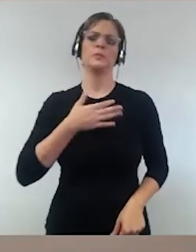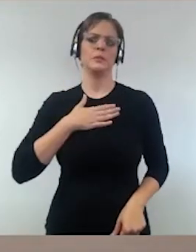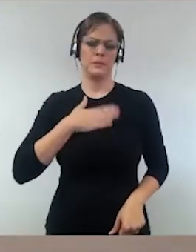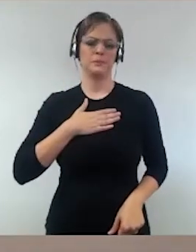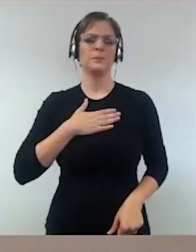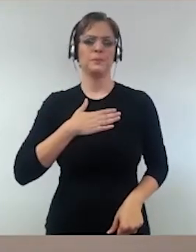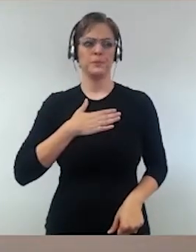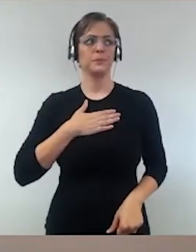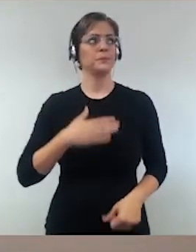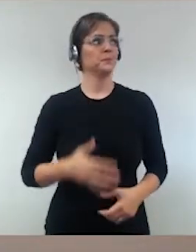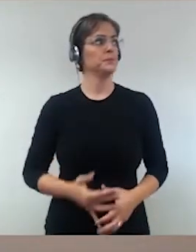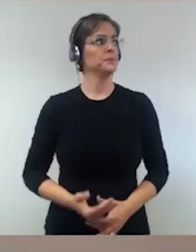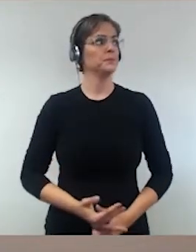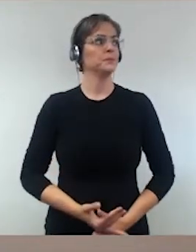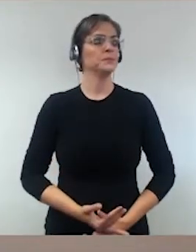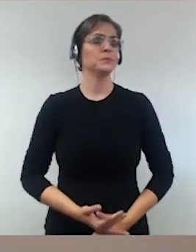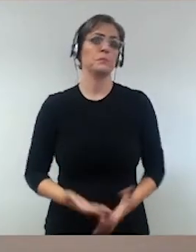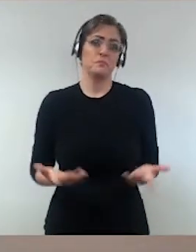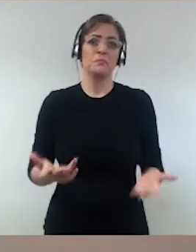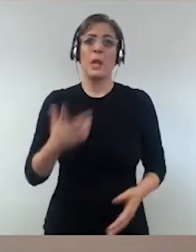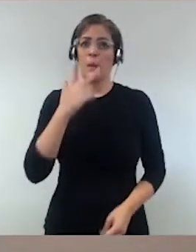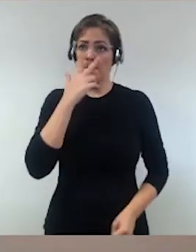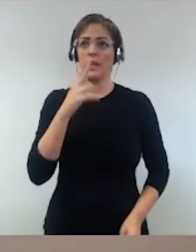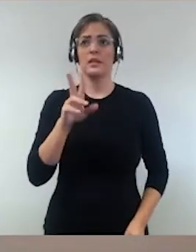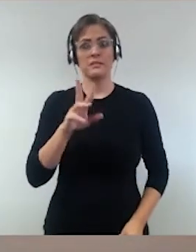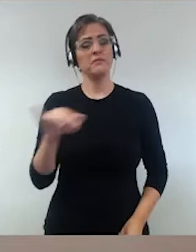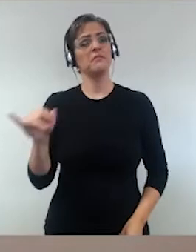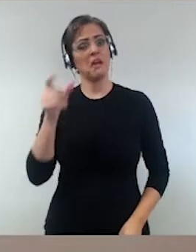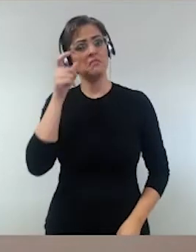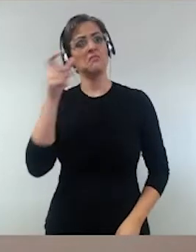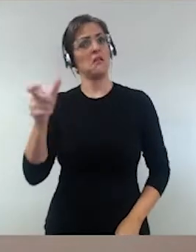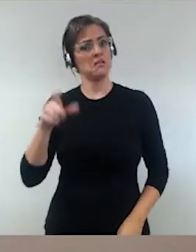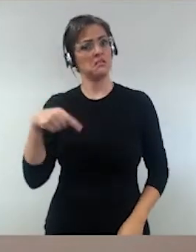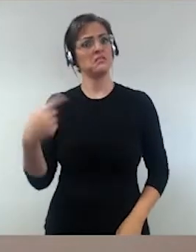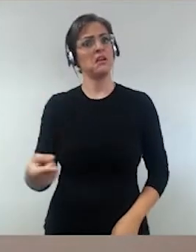aí me parece que vai ter efeitos interessantes